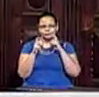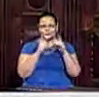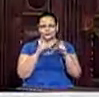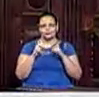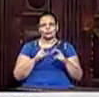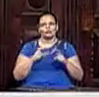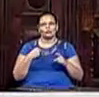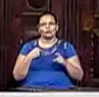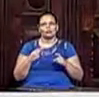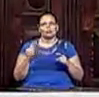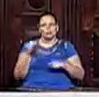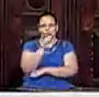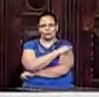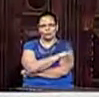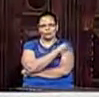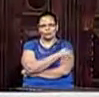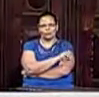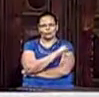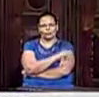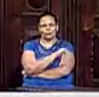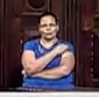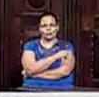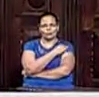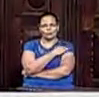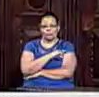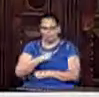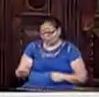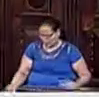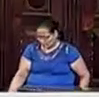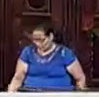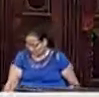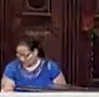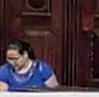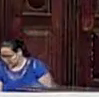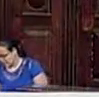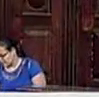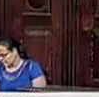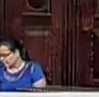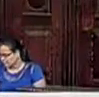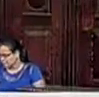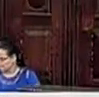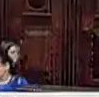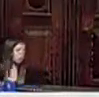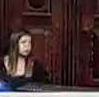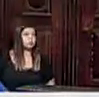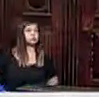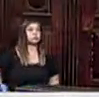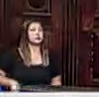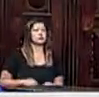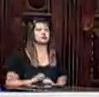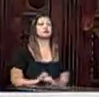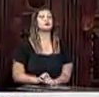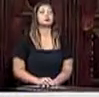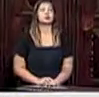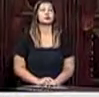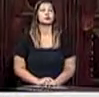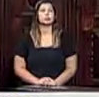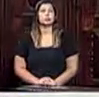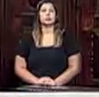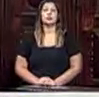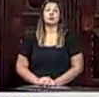O quanto o Rio de Janeiro é penalizado nesse momento, o quanto o Rio de Janeiro